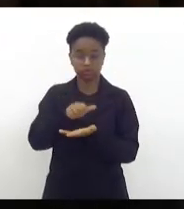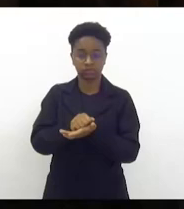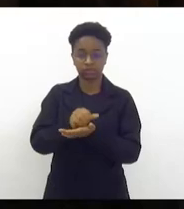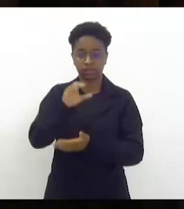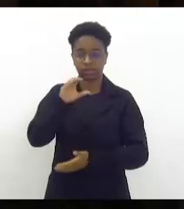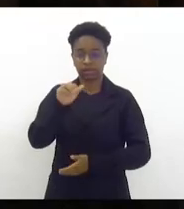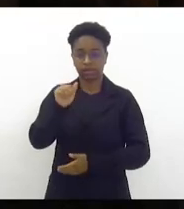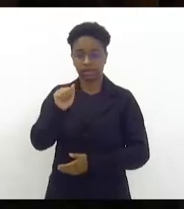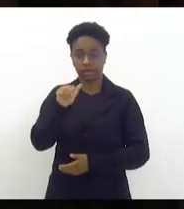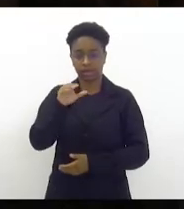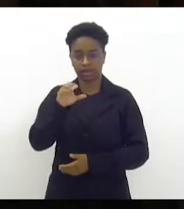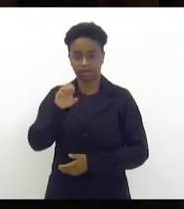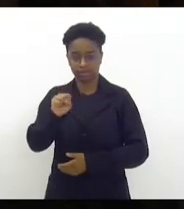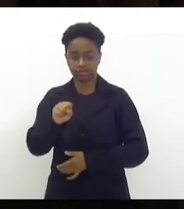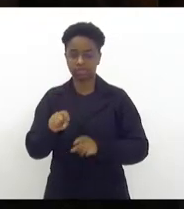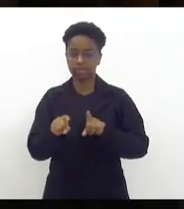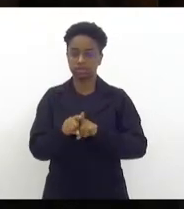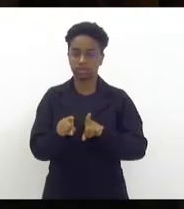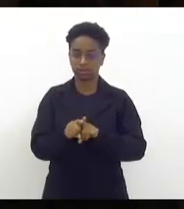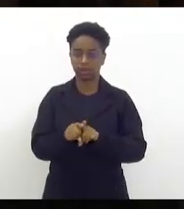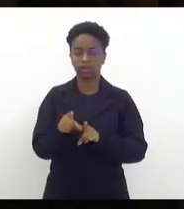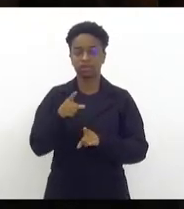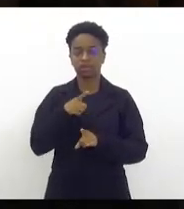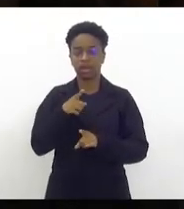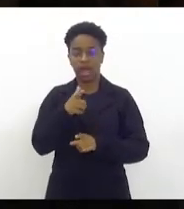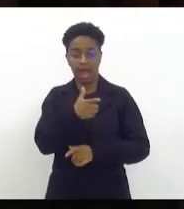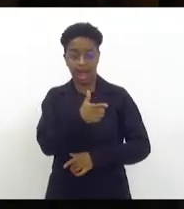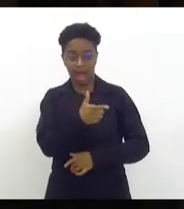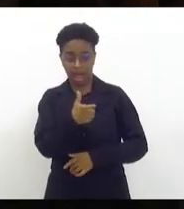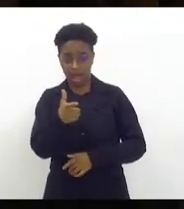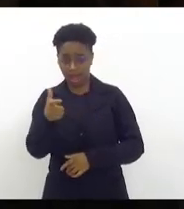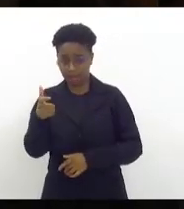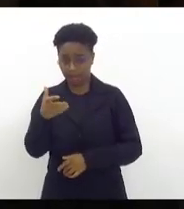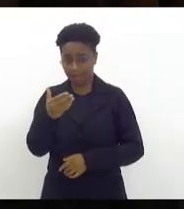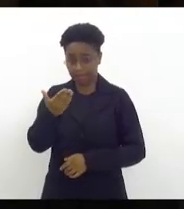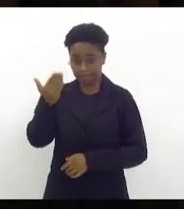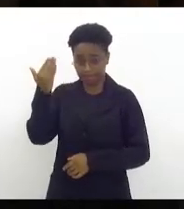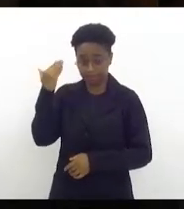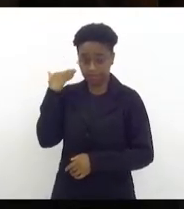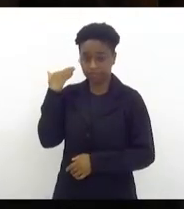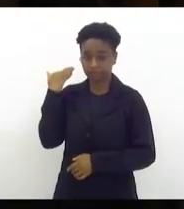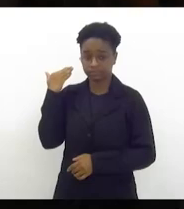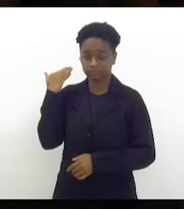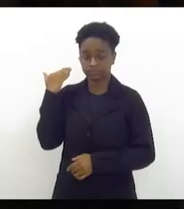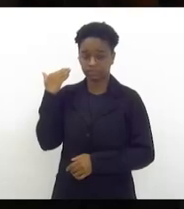e aí a gente teve essas armas que, num primeiro momento, foram